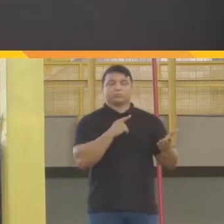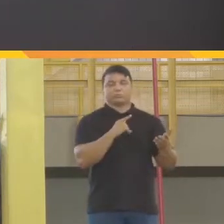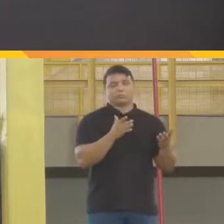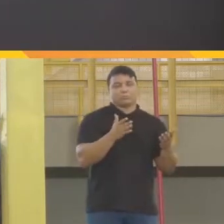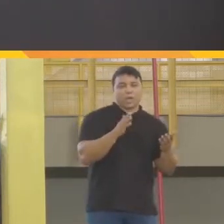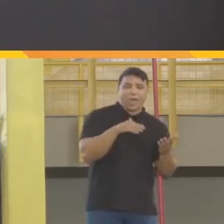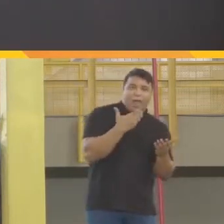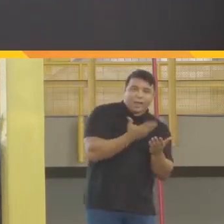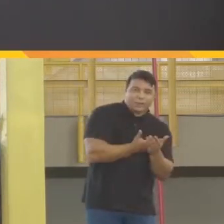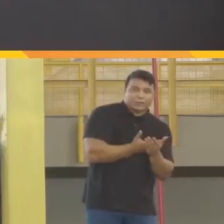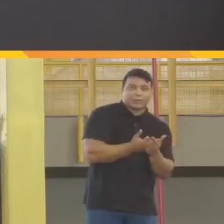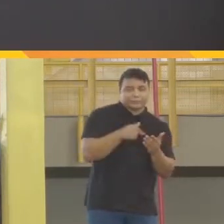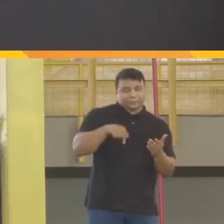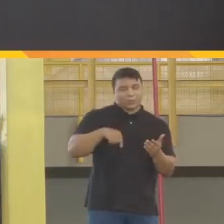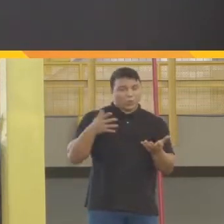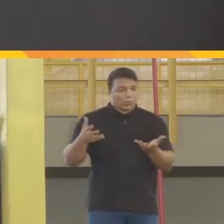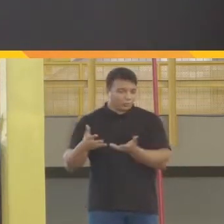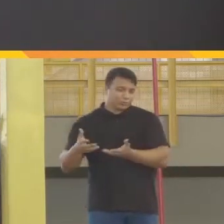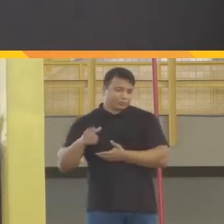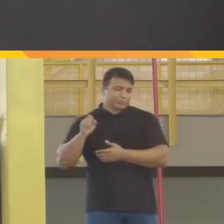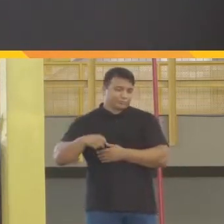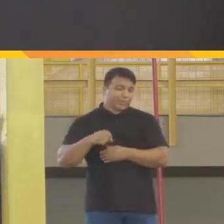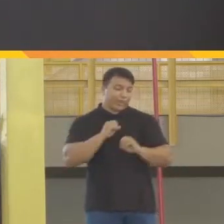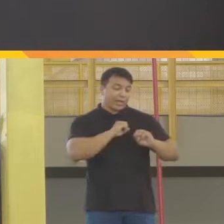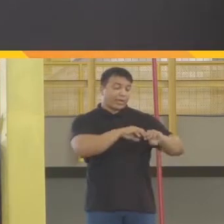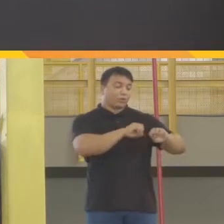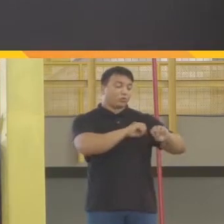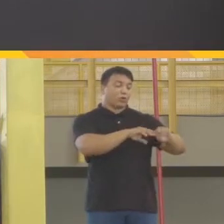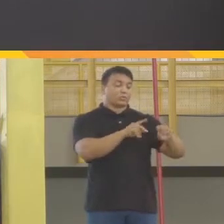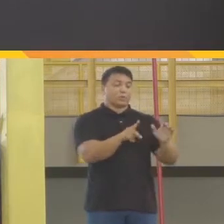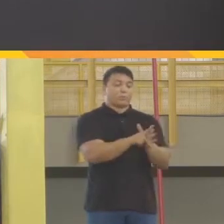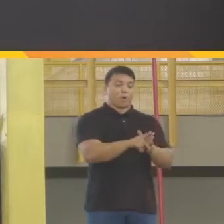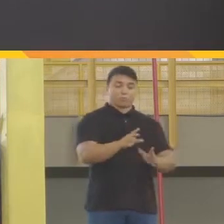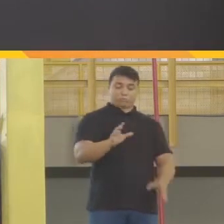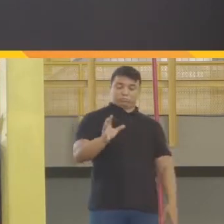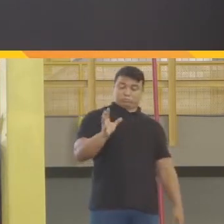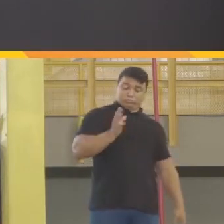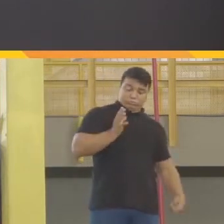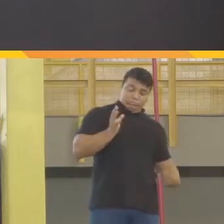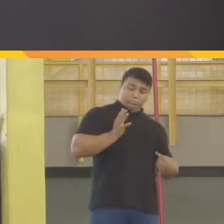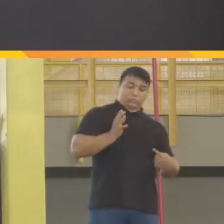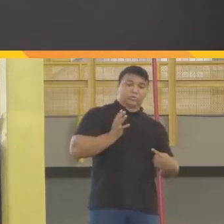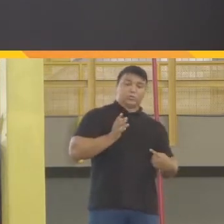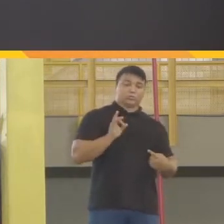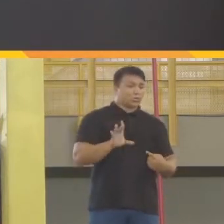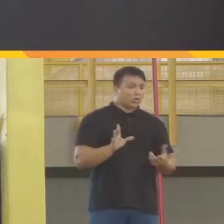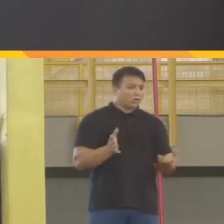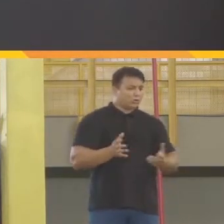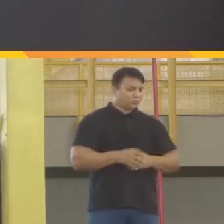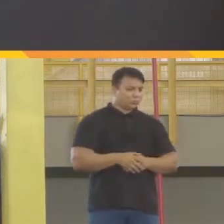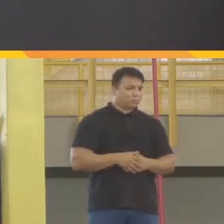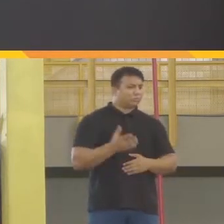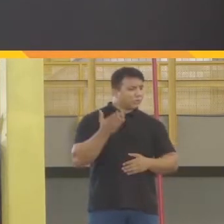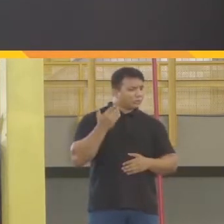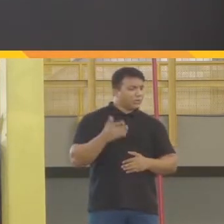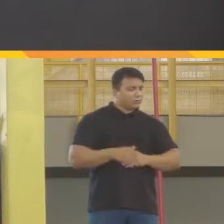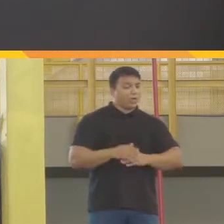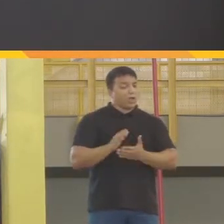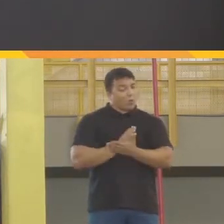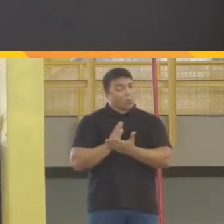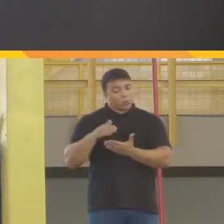parte ainda é assim, que a educação era artigo de luxo e privilégio para poucos.